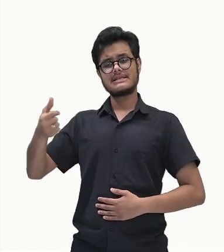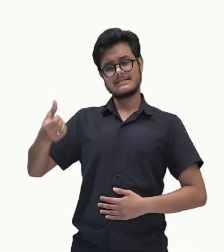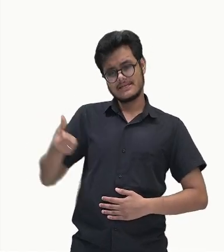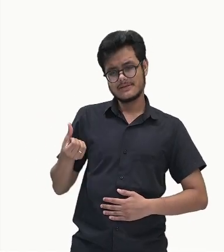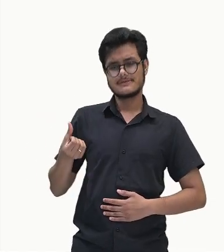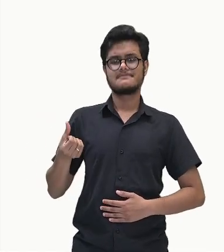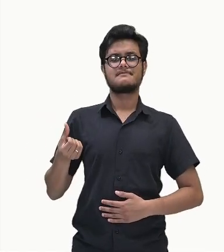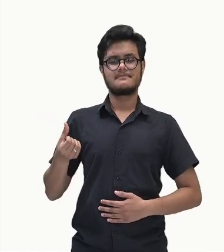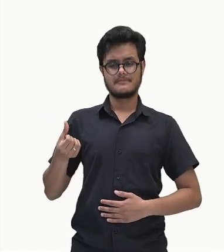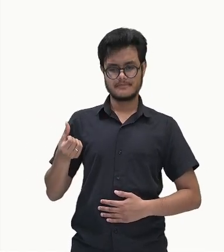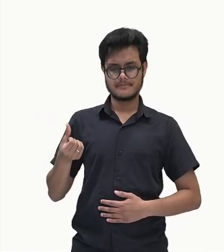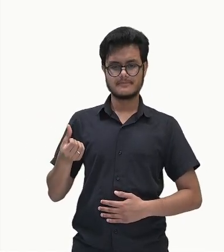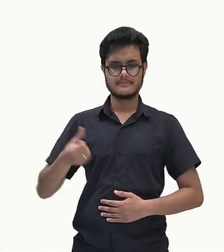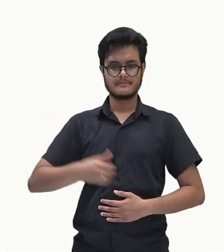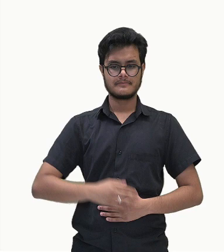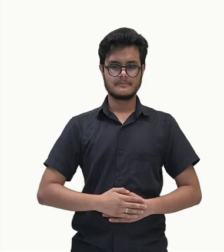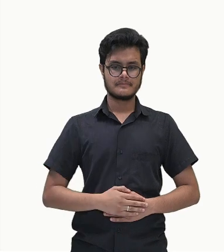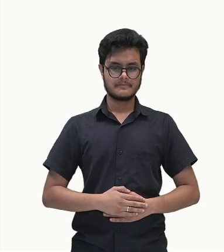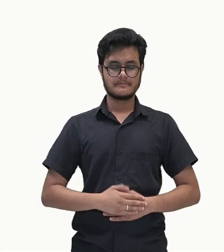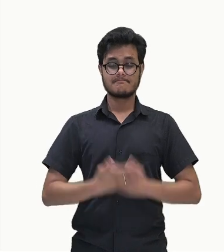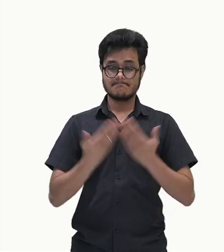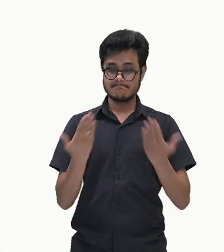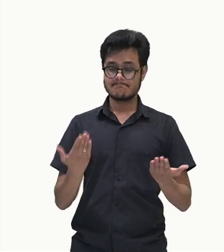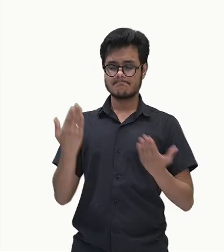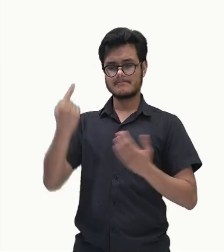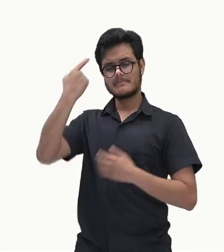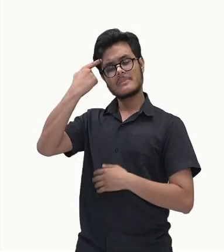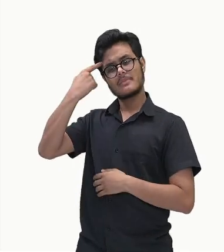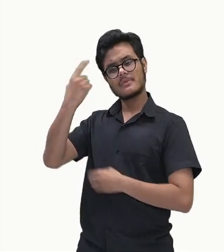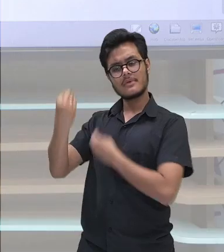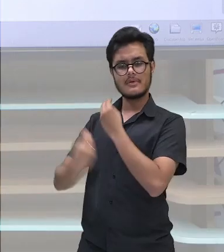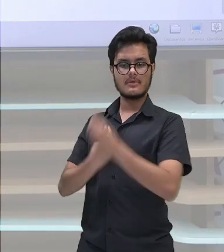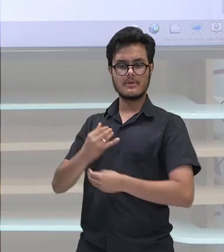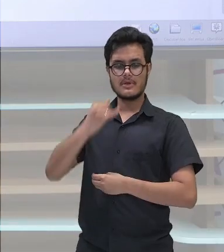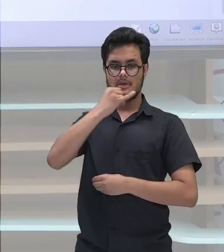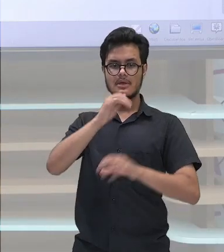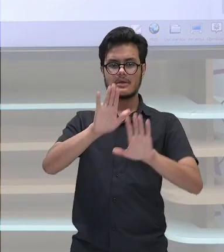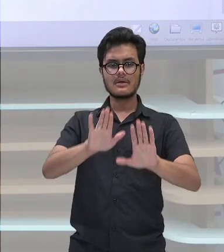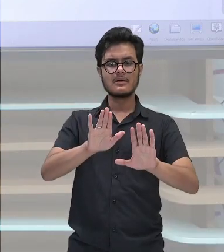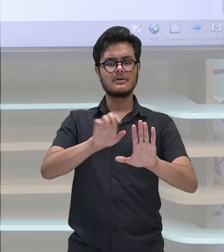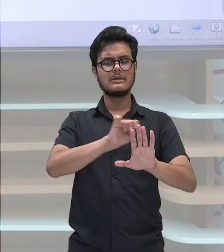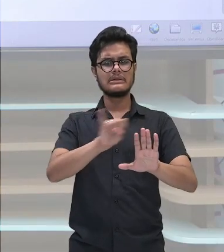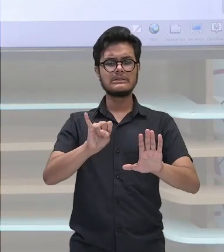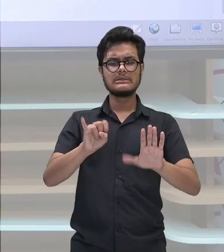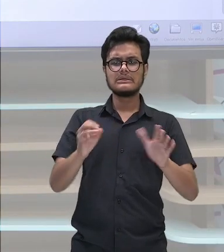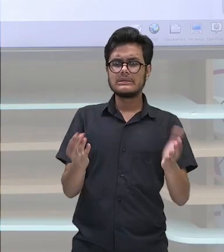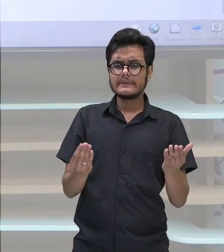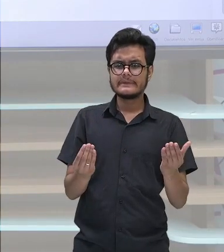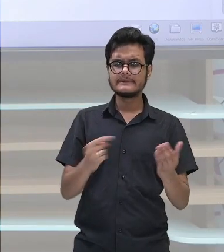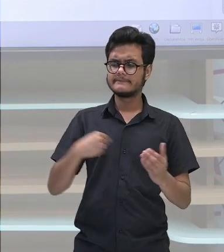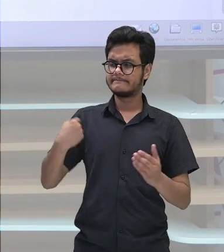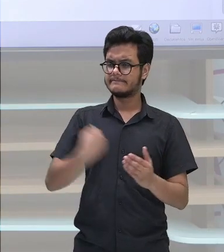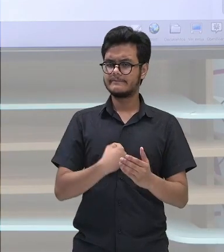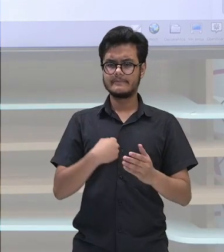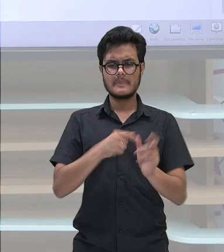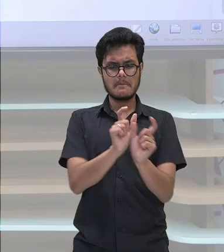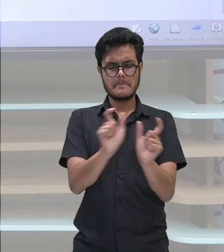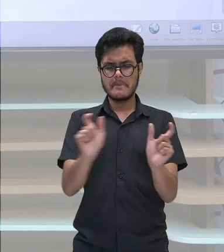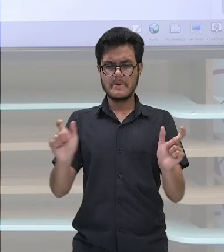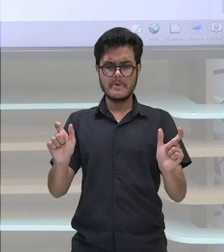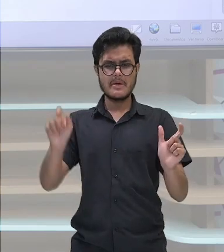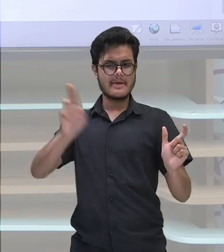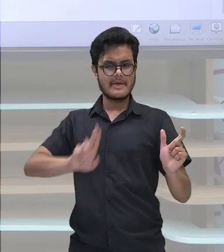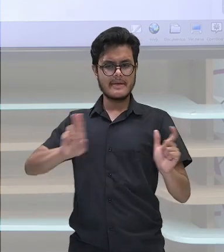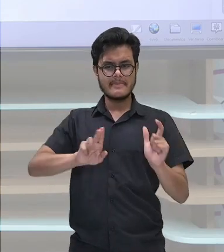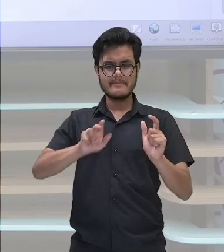9157 76 então Imaginem só já pensou se a gente fosse colocar todas essas combinações